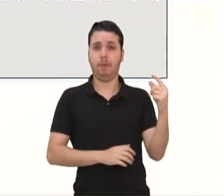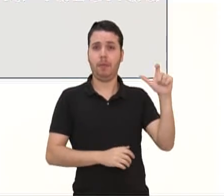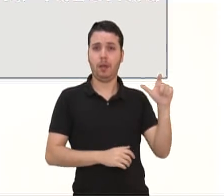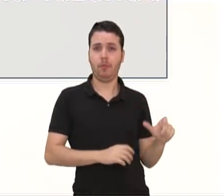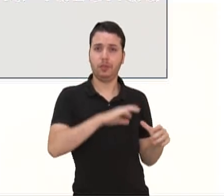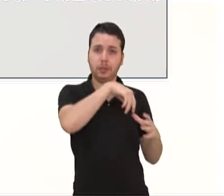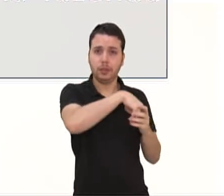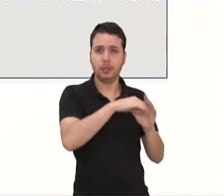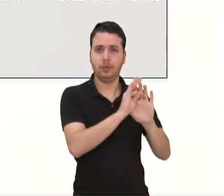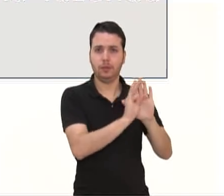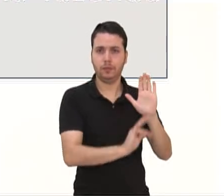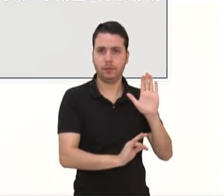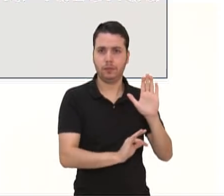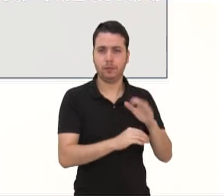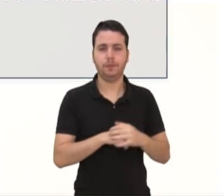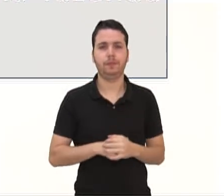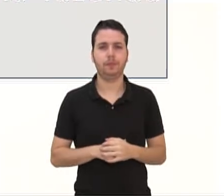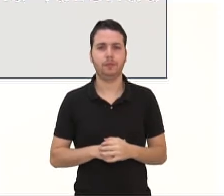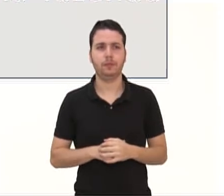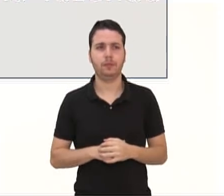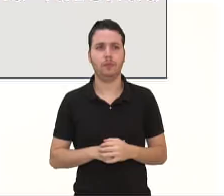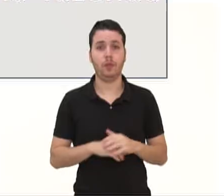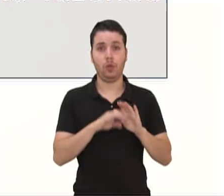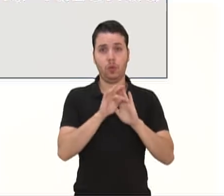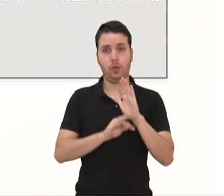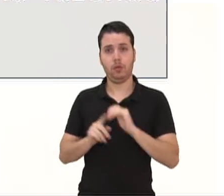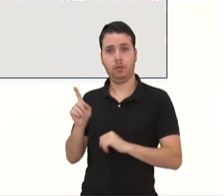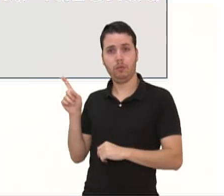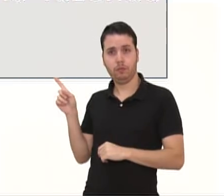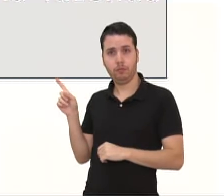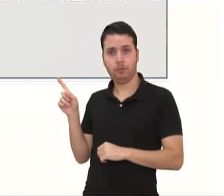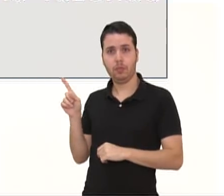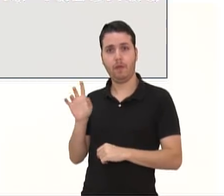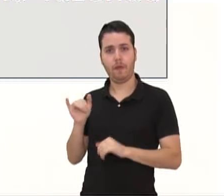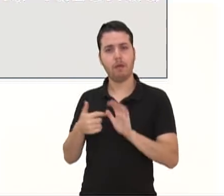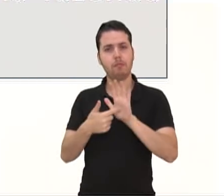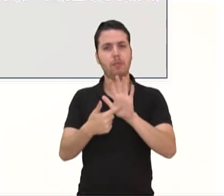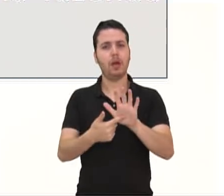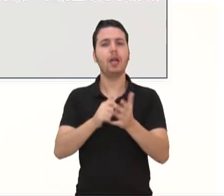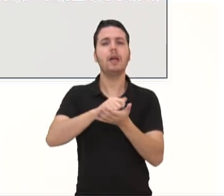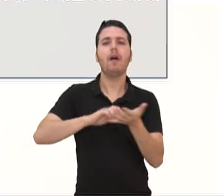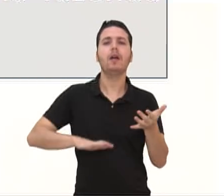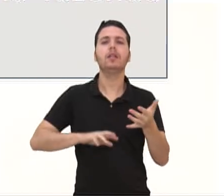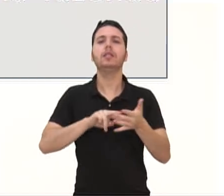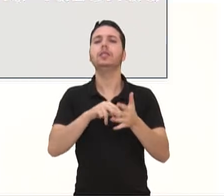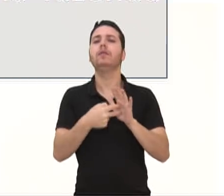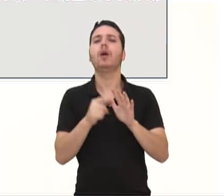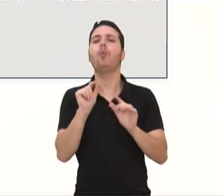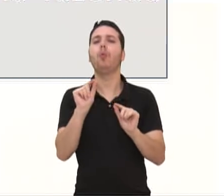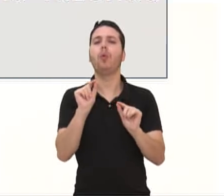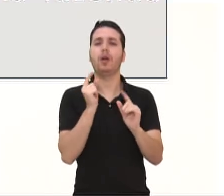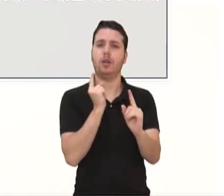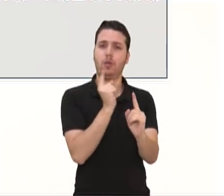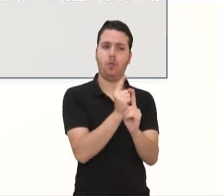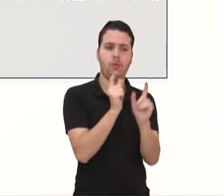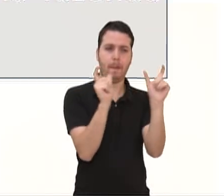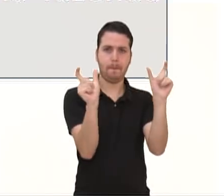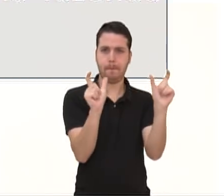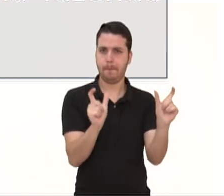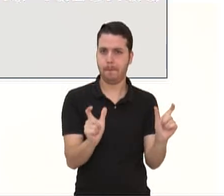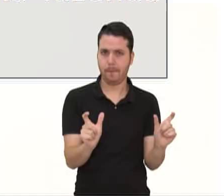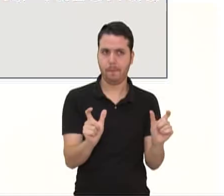aqui. O texto vai ficar aqui para você e o exercício é você localizar